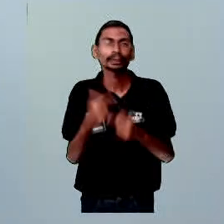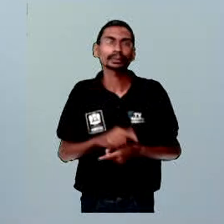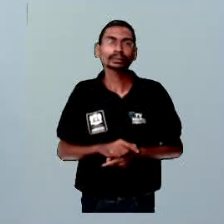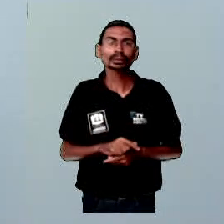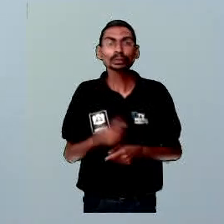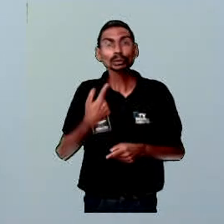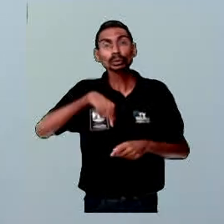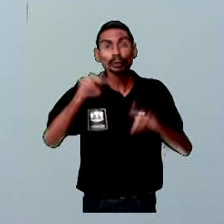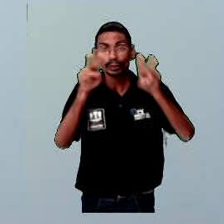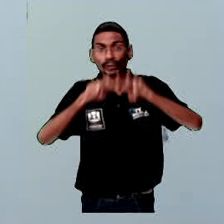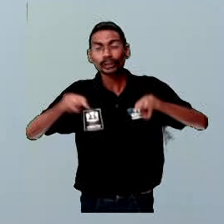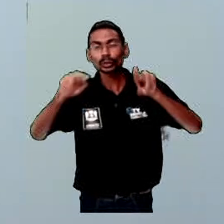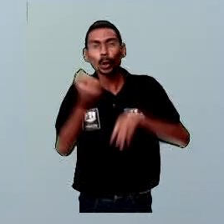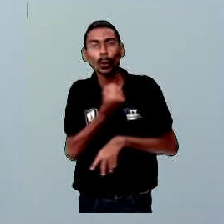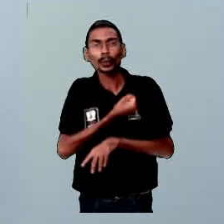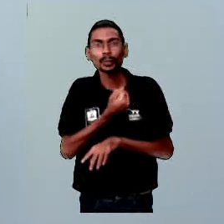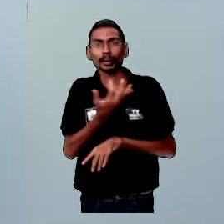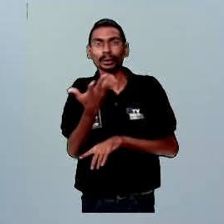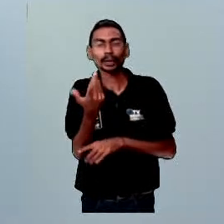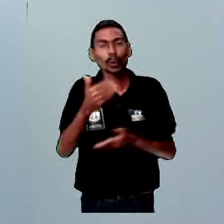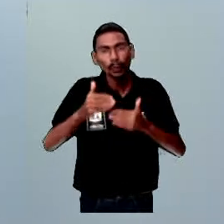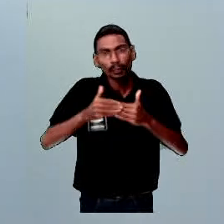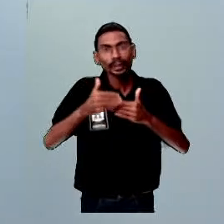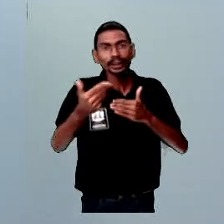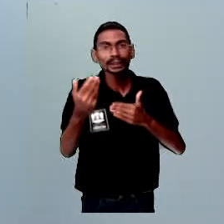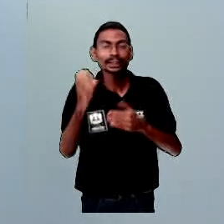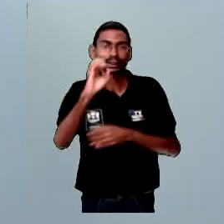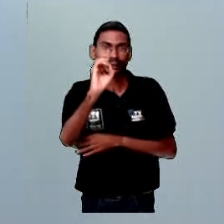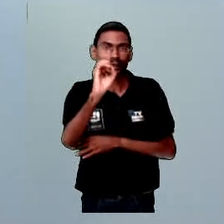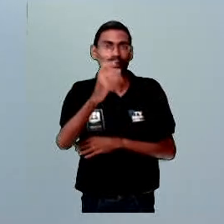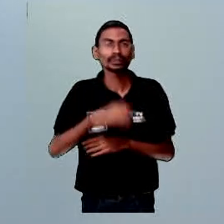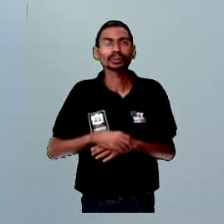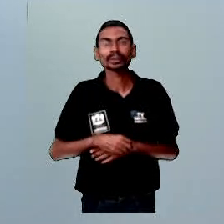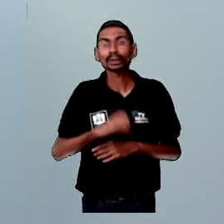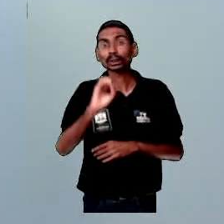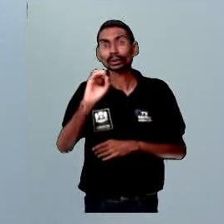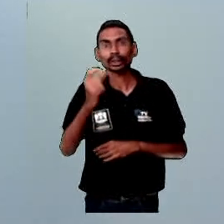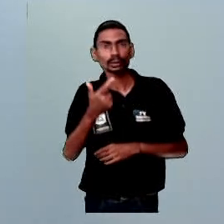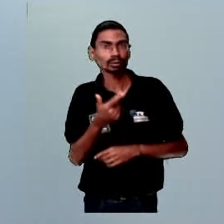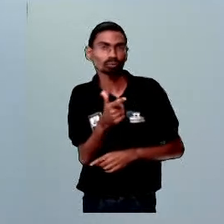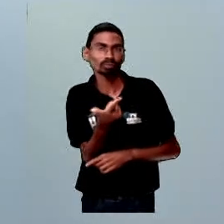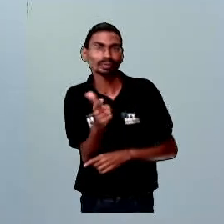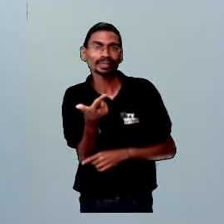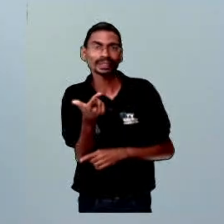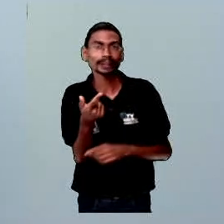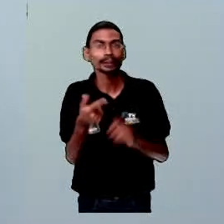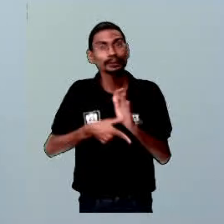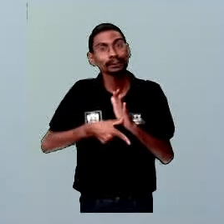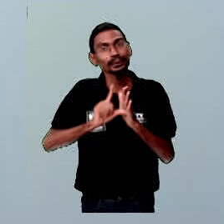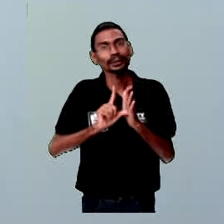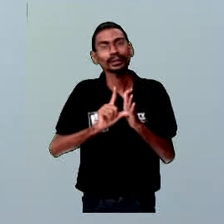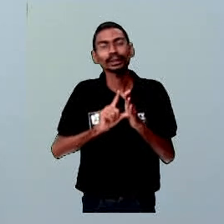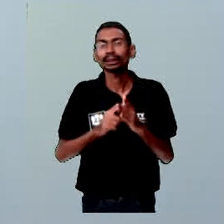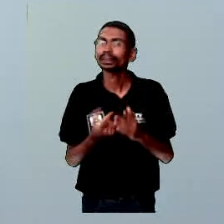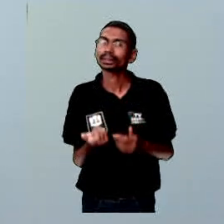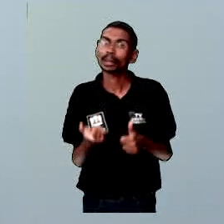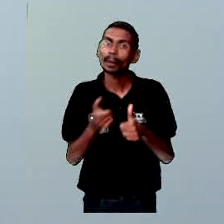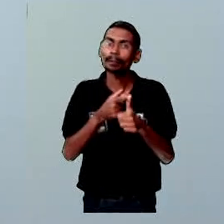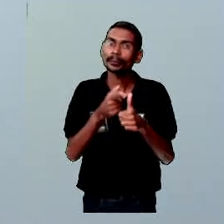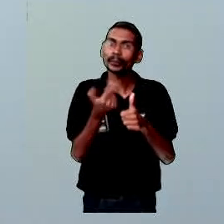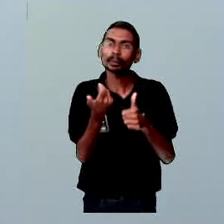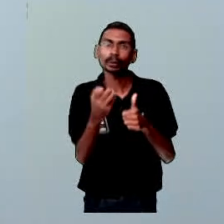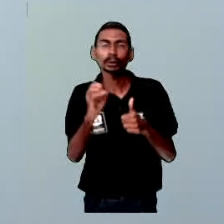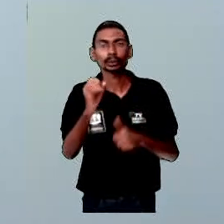nossos números naturais começam em 0. E o 0 não possui antecessor, ele é o primeiro, né? Então não tem ninguém que